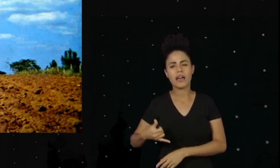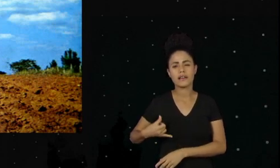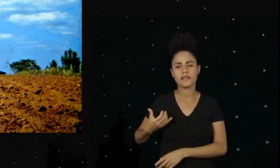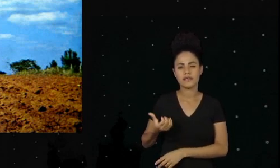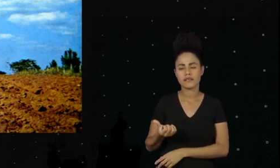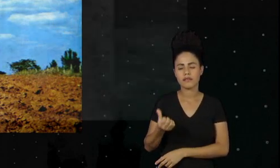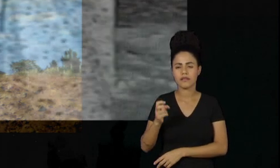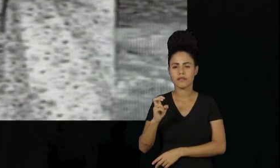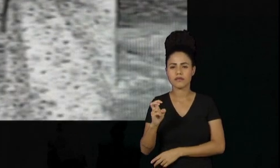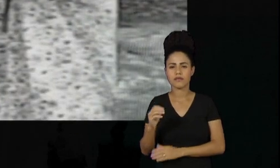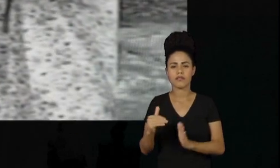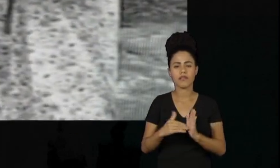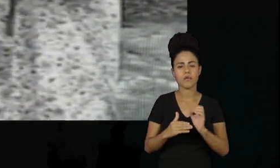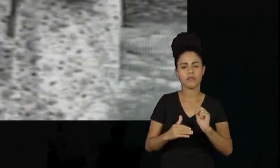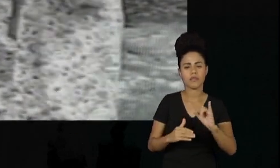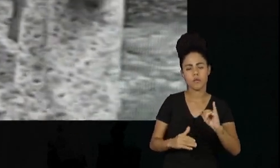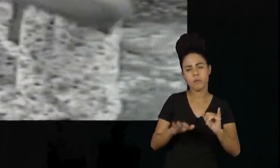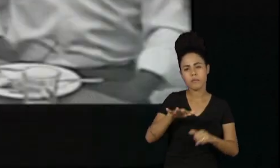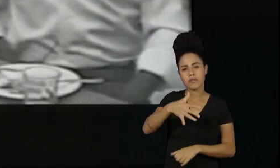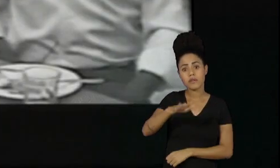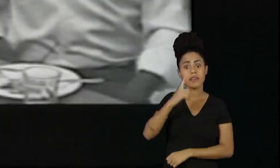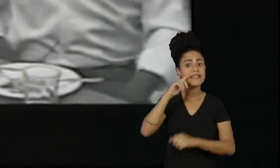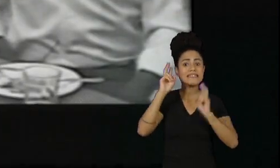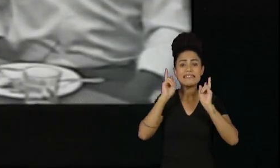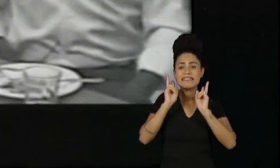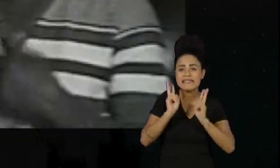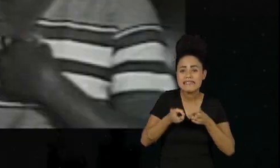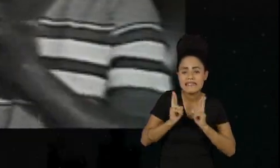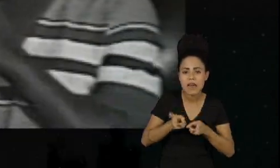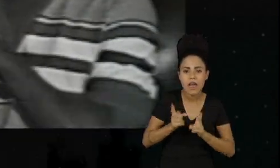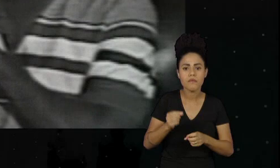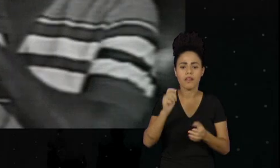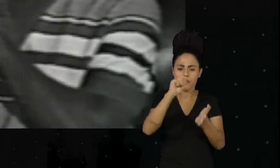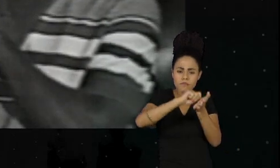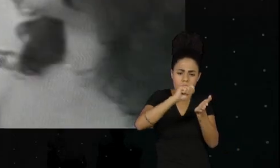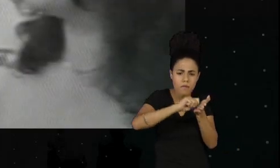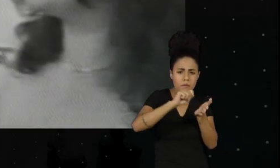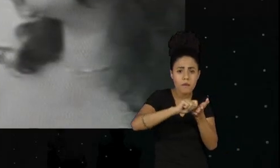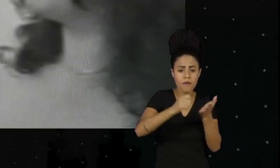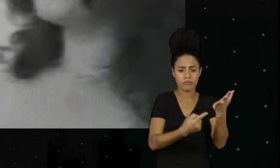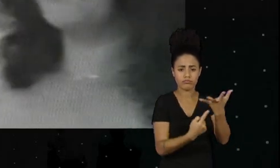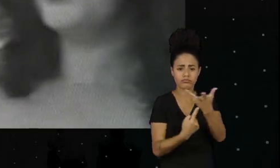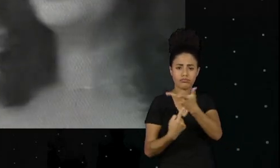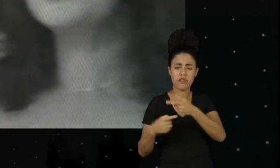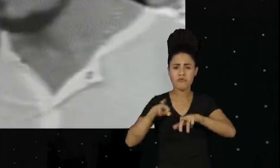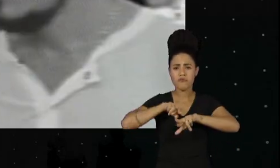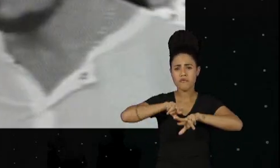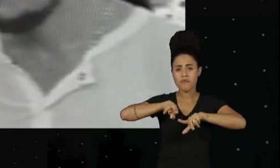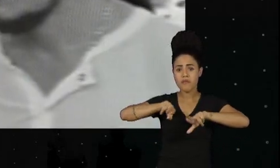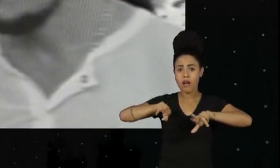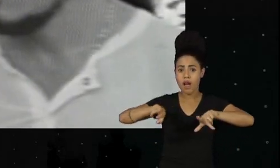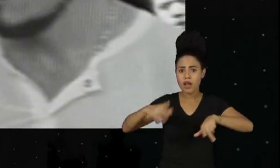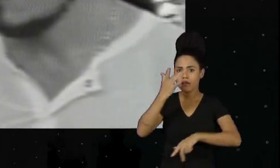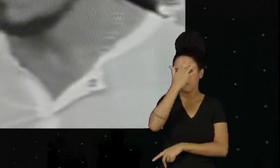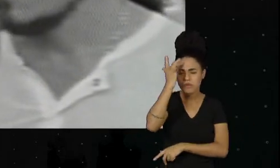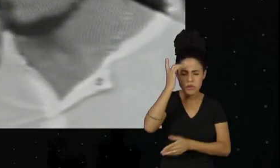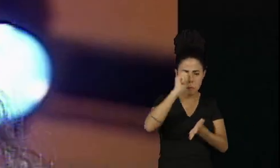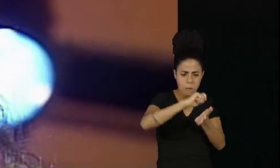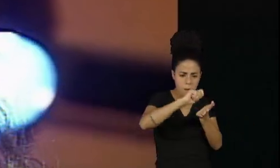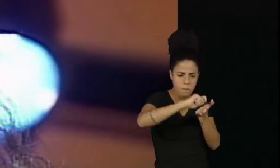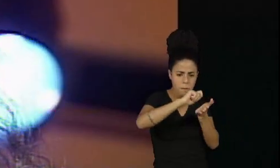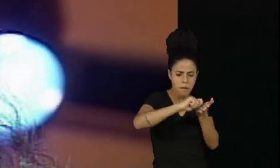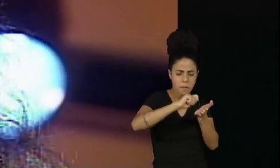81, ele sempre estava compondo para os artistas, abastecendo esse grupo. Ele nunca ficou um tempo sem ninguém gravar ele. Era, na